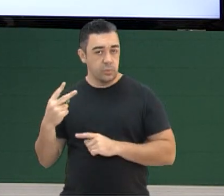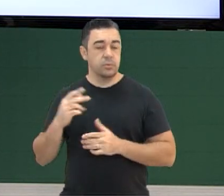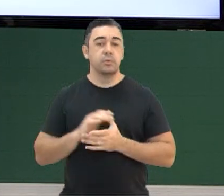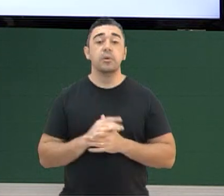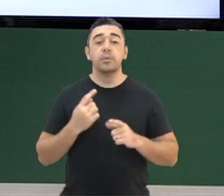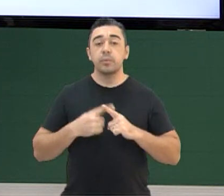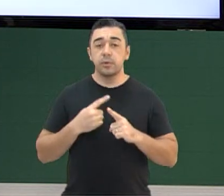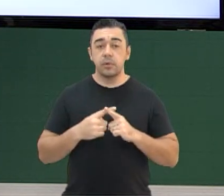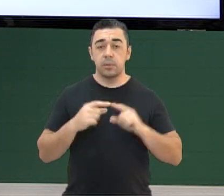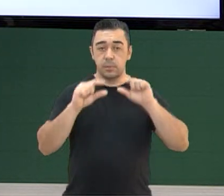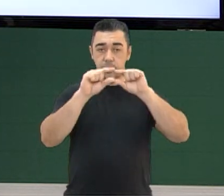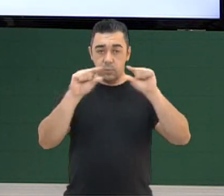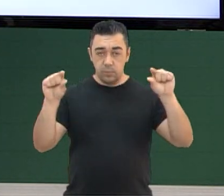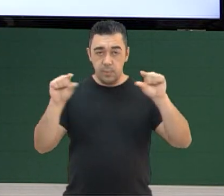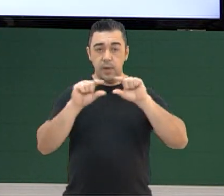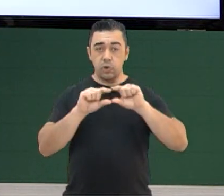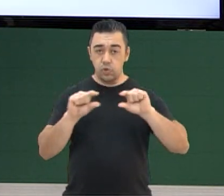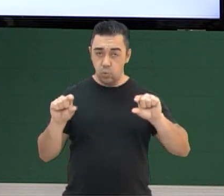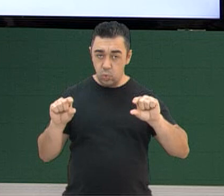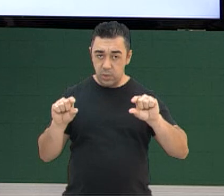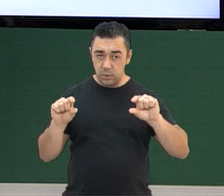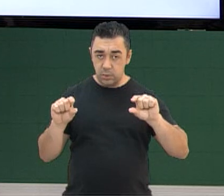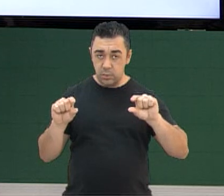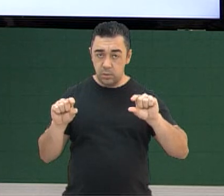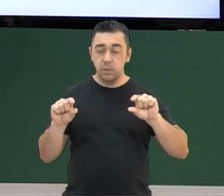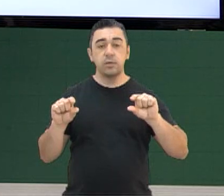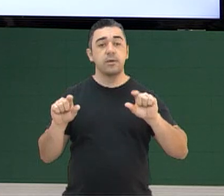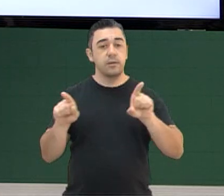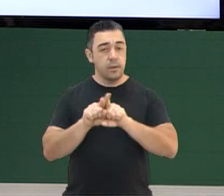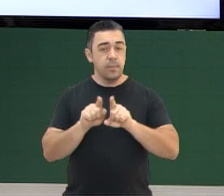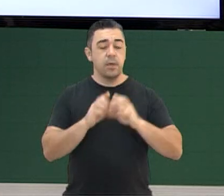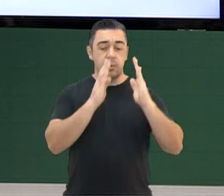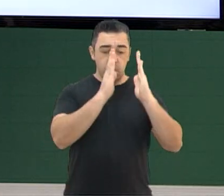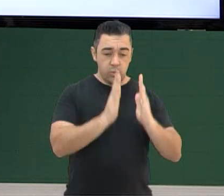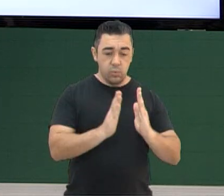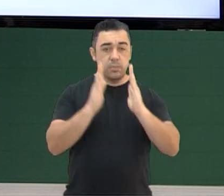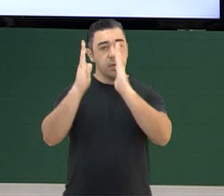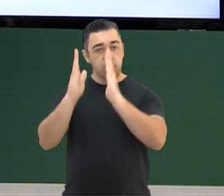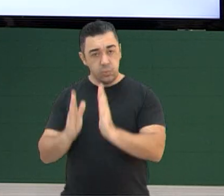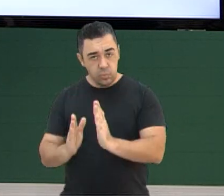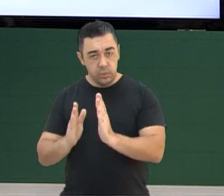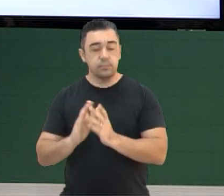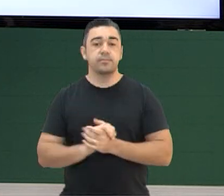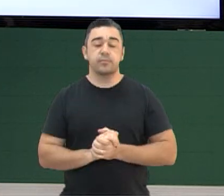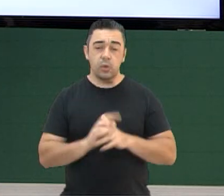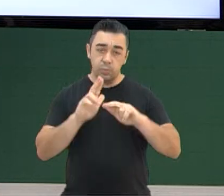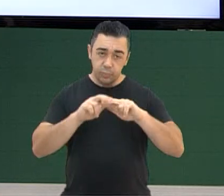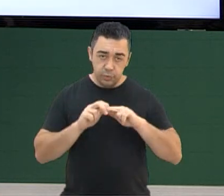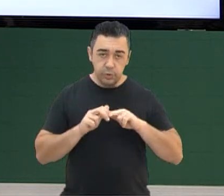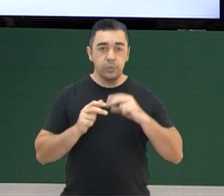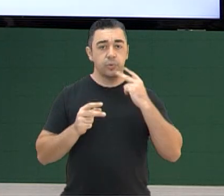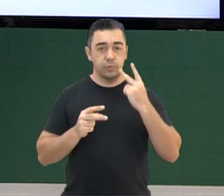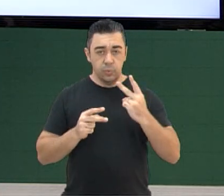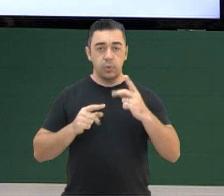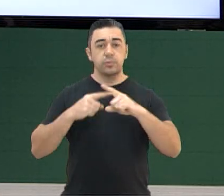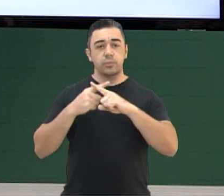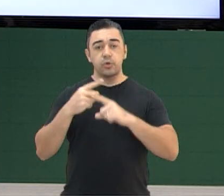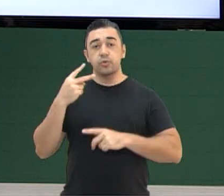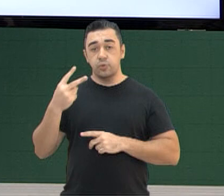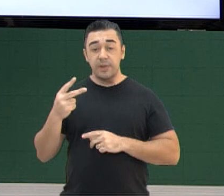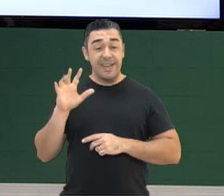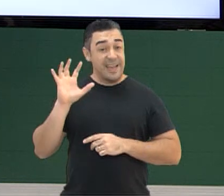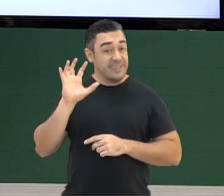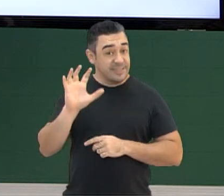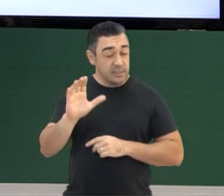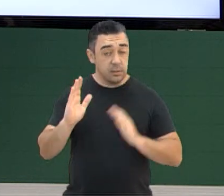por 2? Porque ela tem uma, duas linhas e duas colunas. Então, essa é a forma